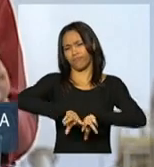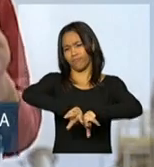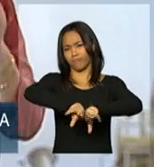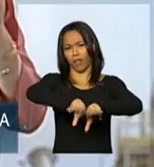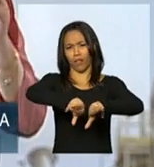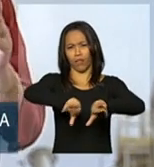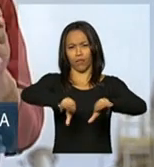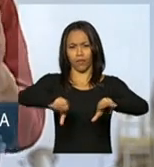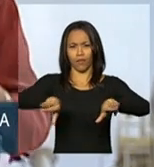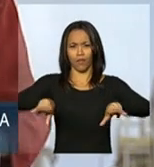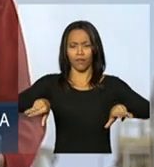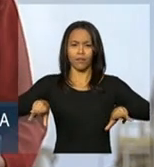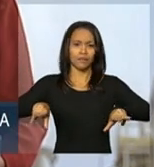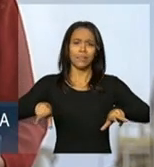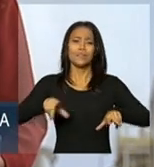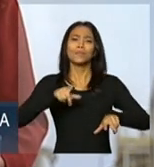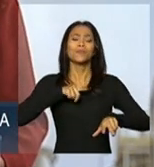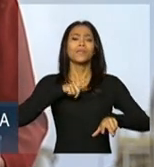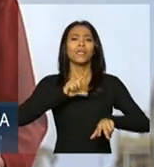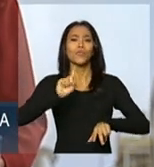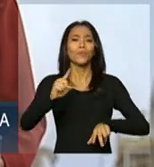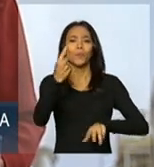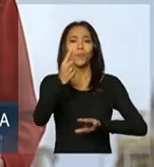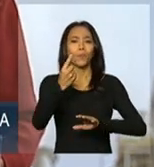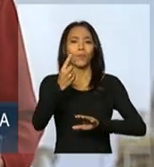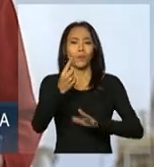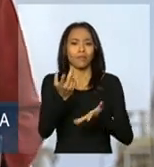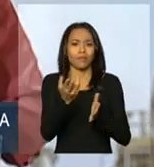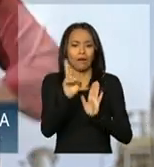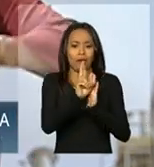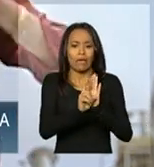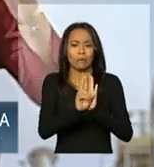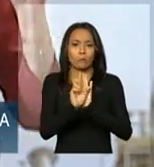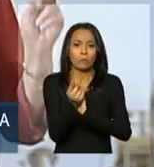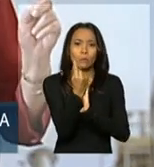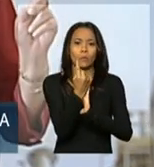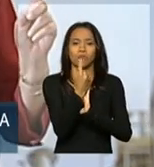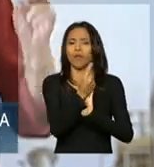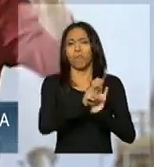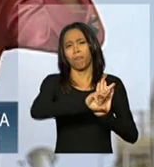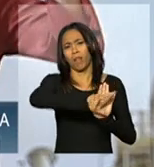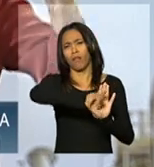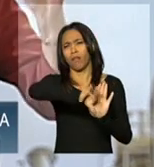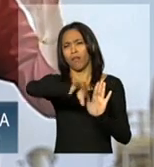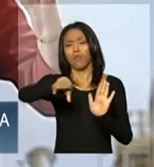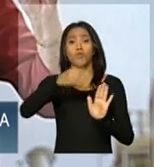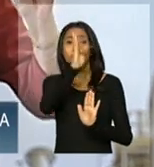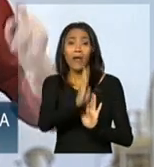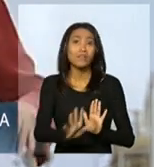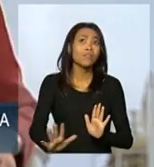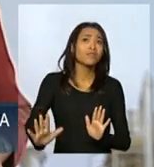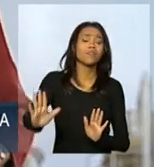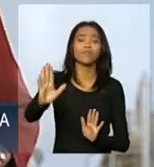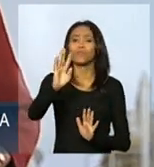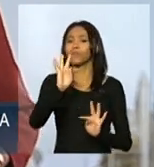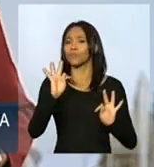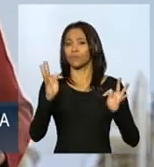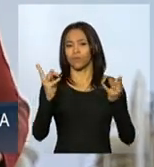diversos. Você não tem um padrão pequeno para os cursos. No Brasil inteiro, no Brasil